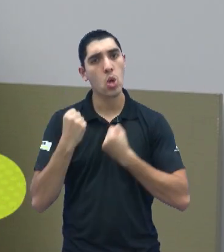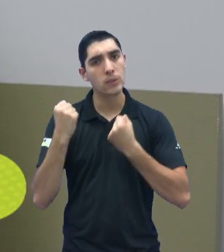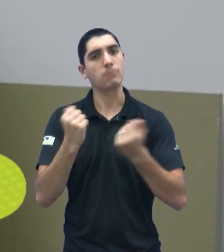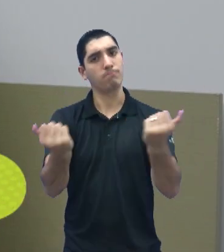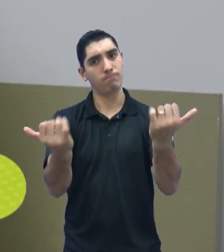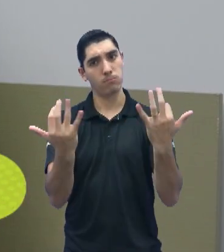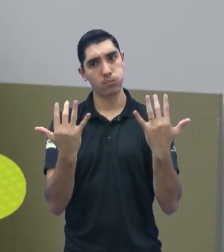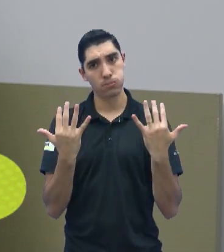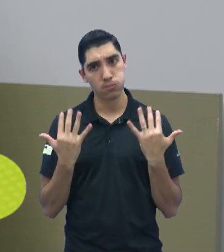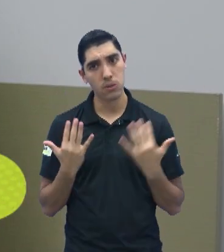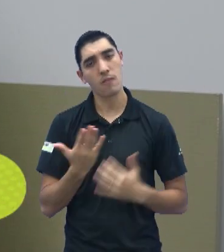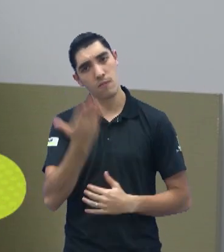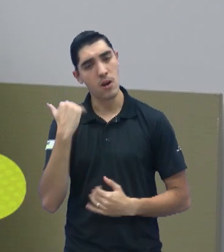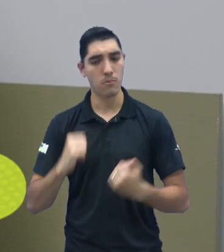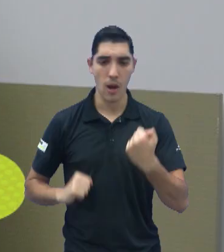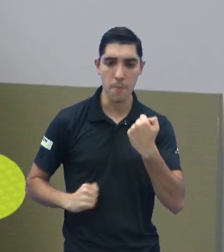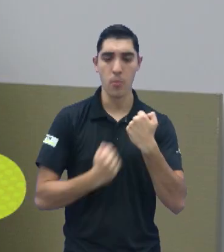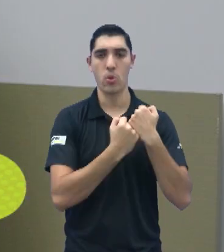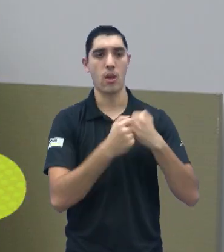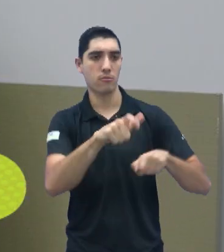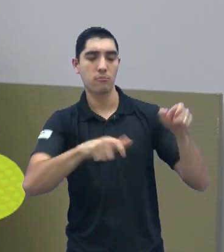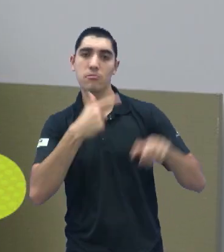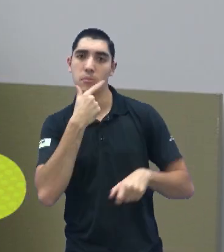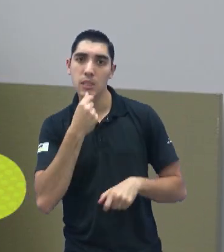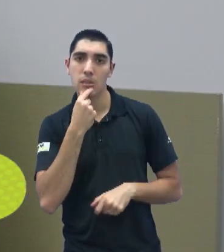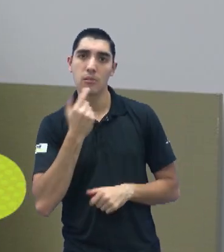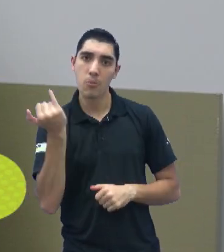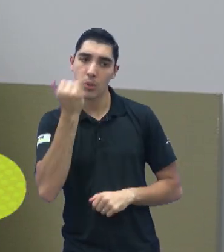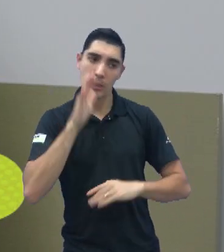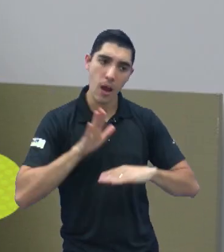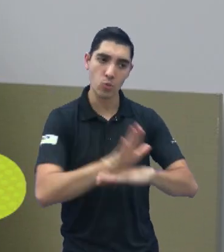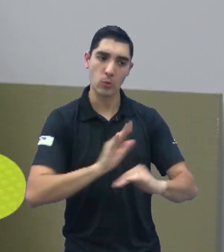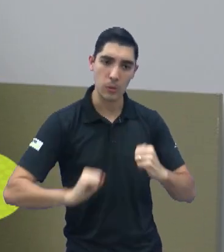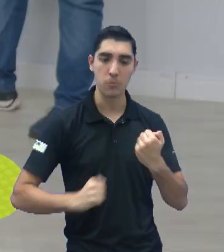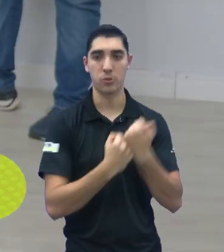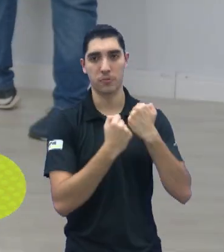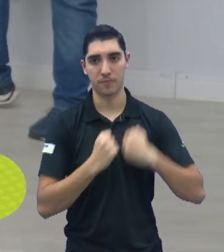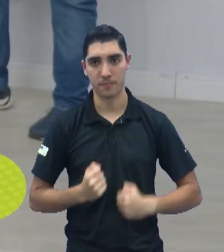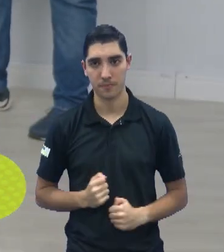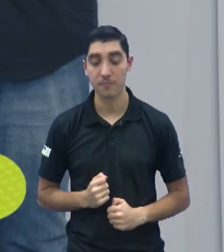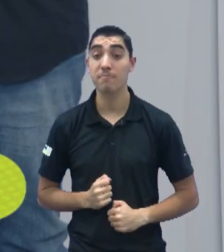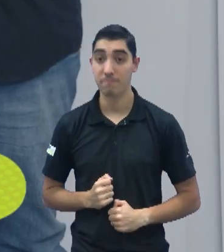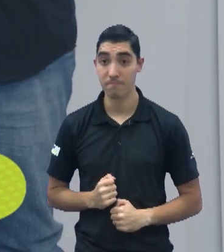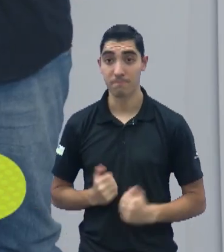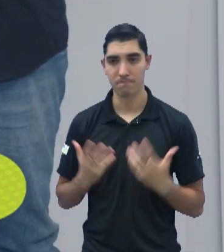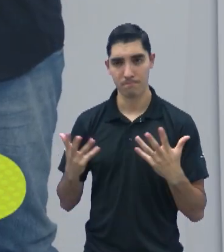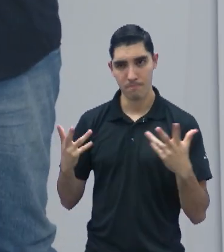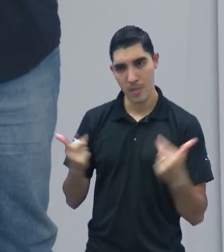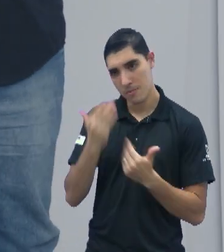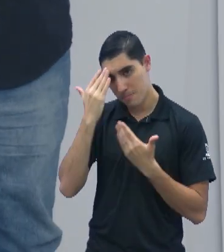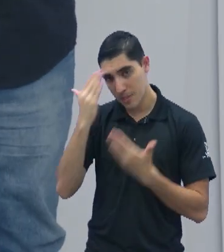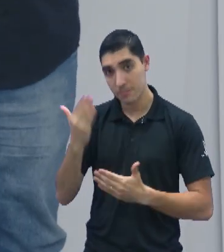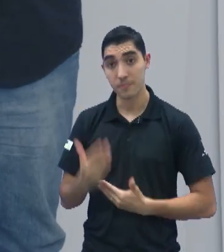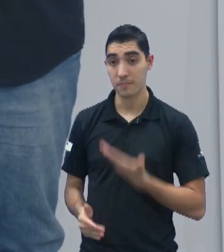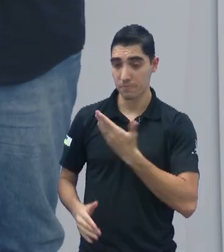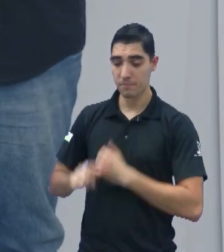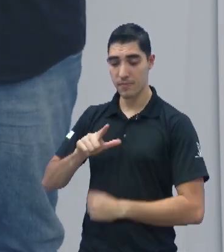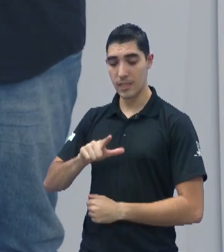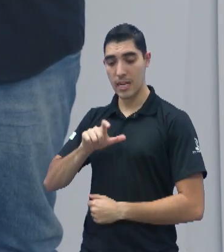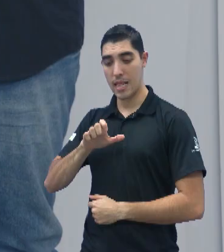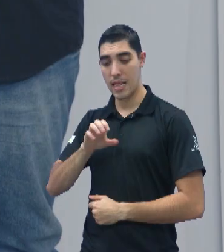conseguir apoiar os meninos, que é muito importante aí para a nossa sequência no campeonato. Maravilha, obrigado. Seu Léo Costa, técnico